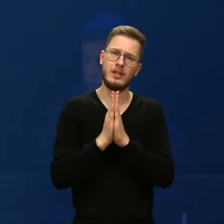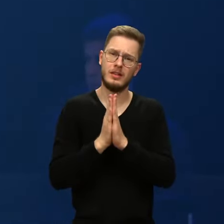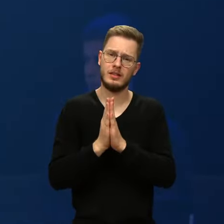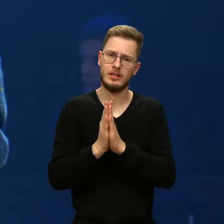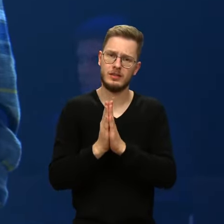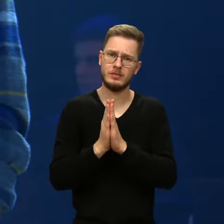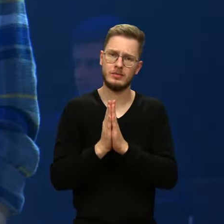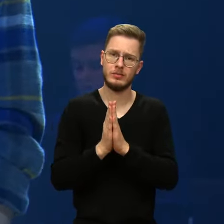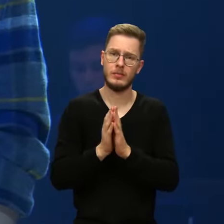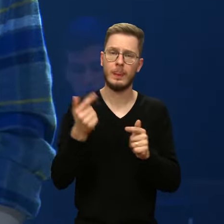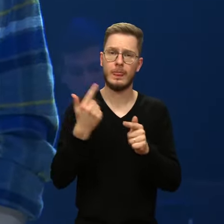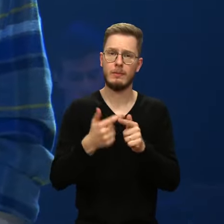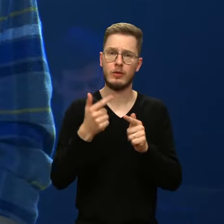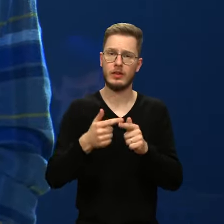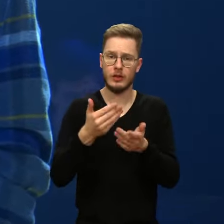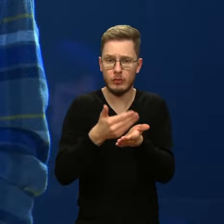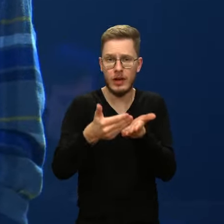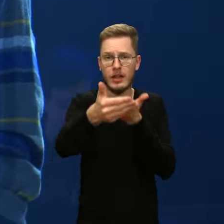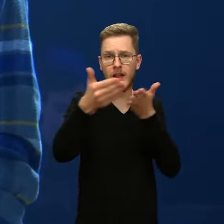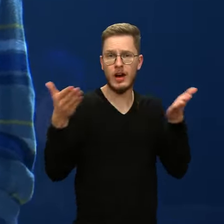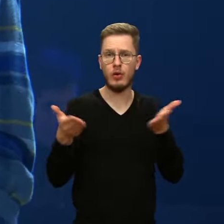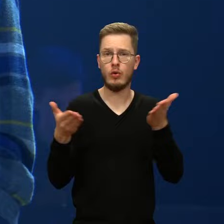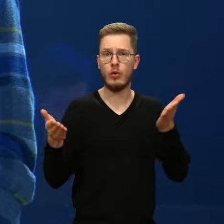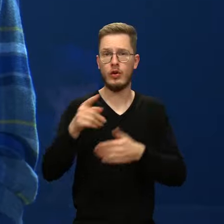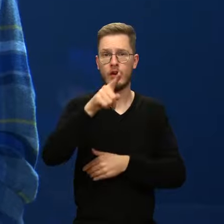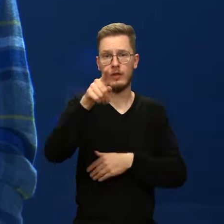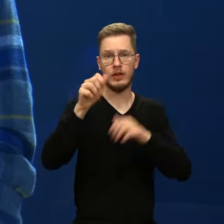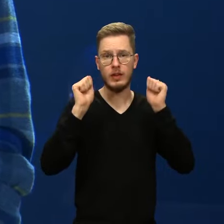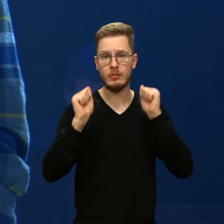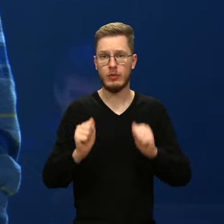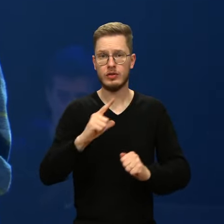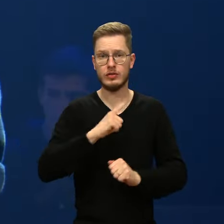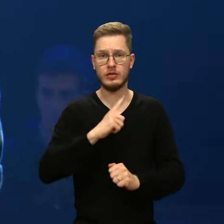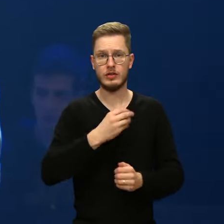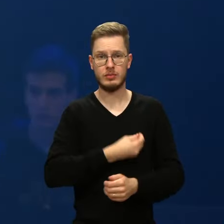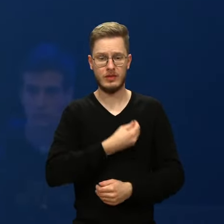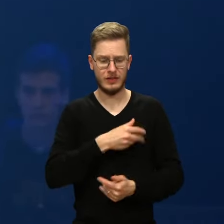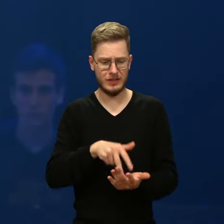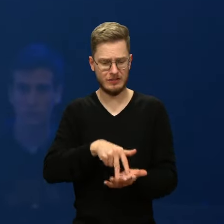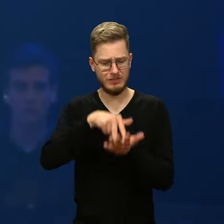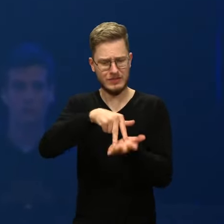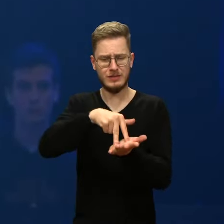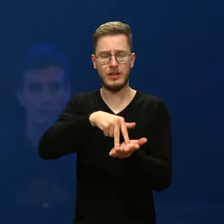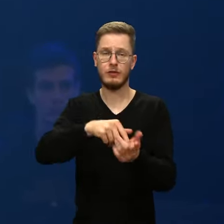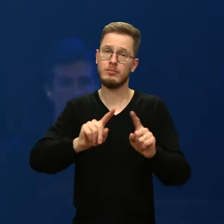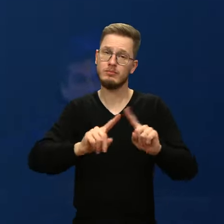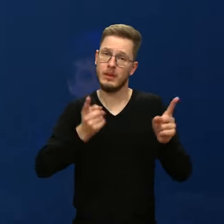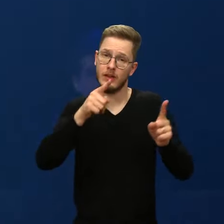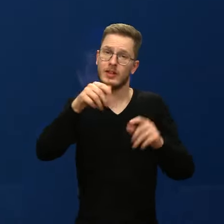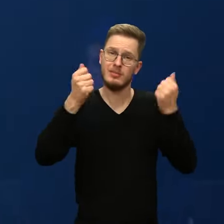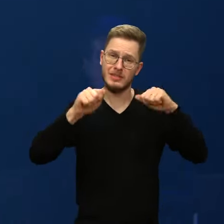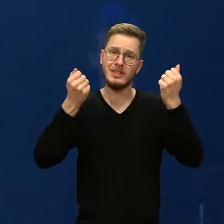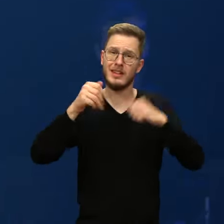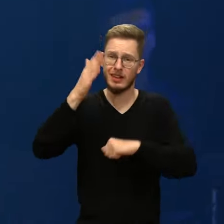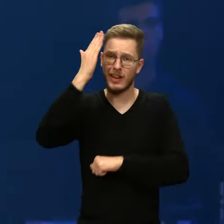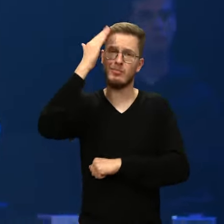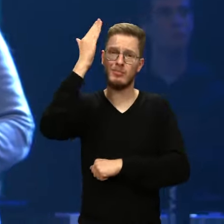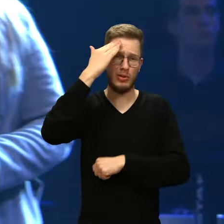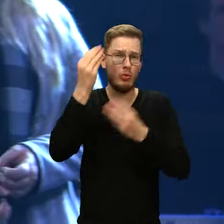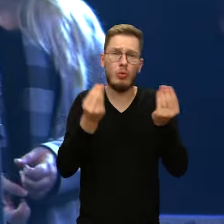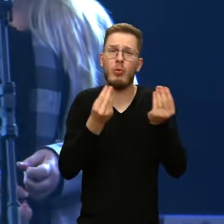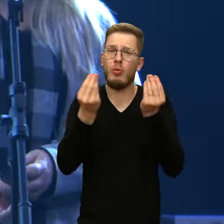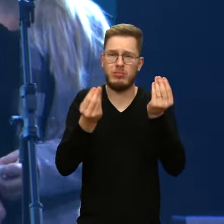pode ter uma vida inabalável, mas você precisa saber como que ela é. Por isso, enquanto essa música estiver tocando, você que está